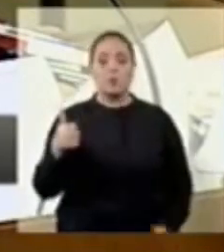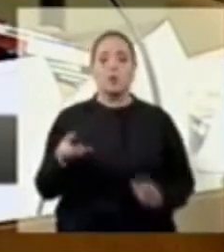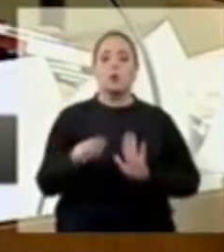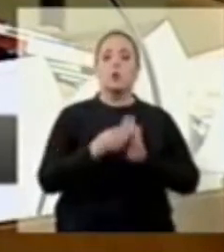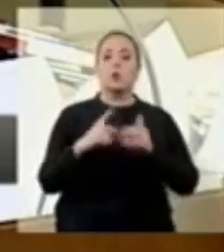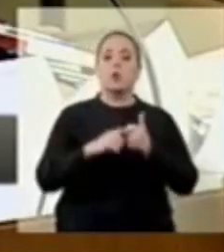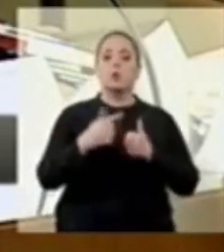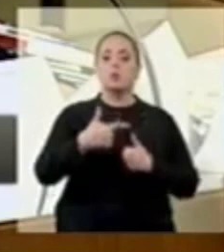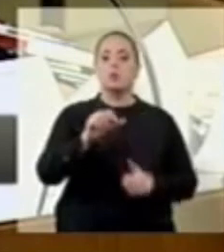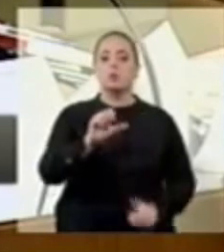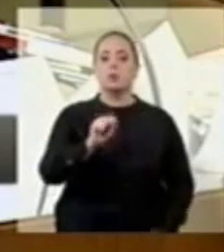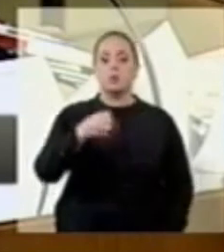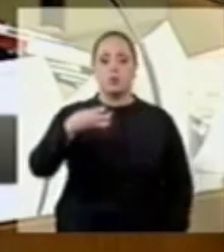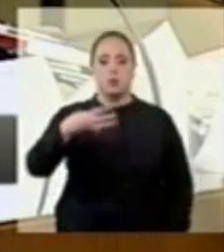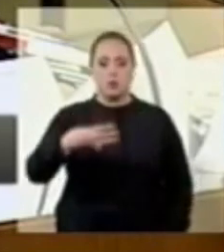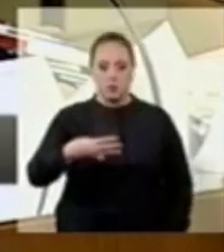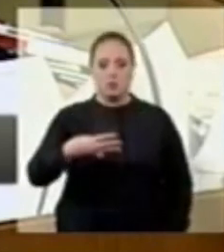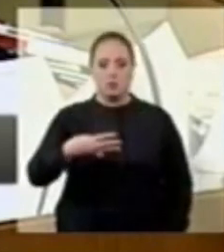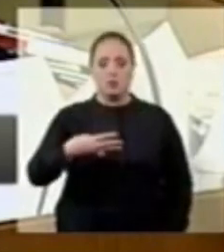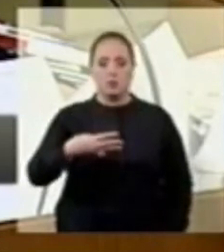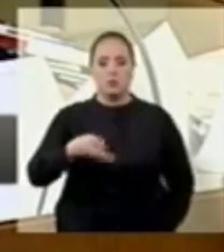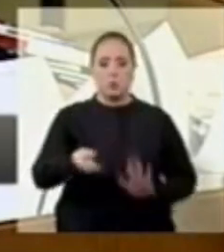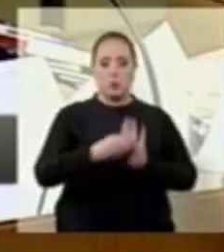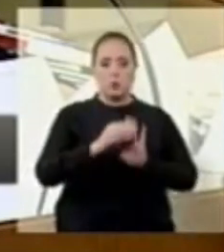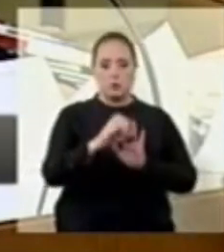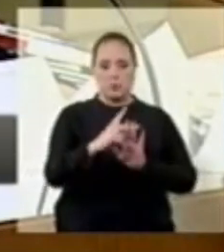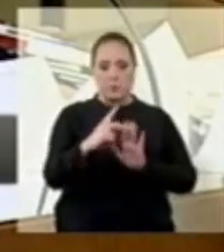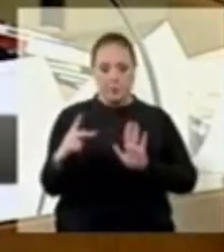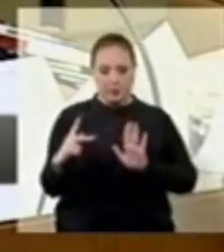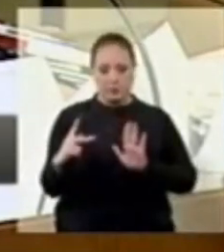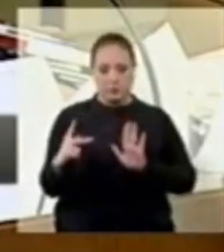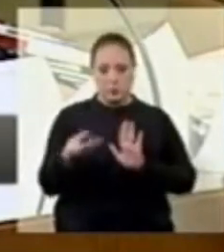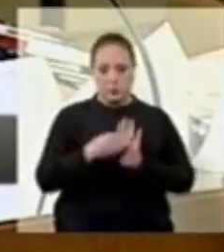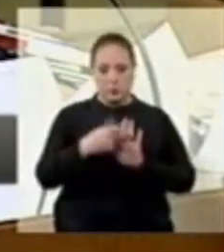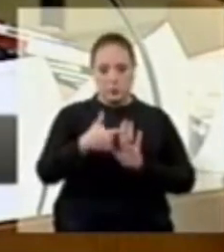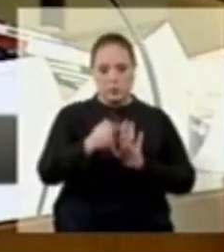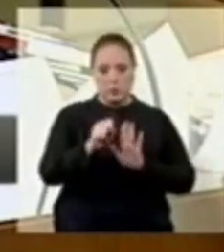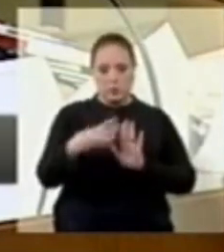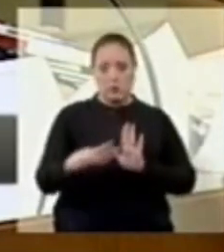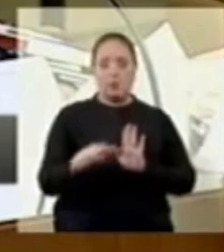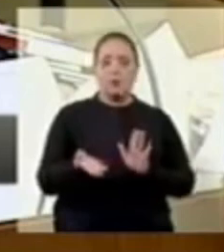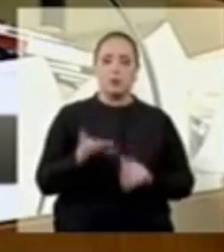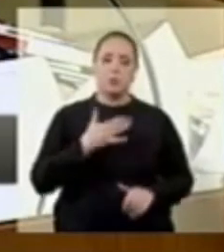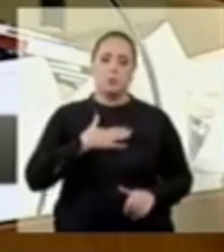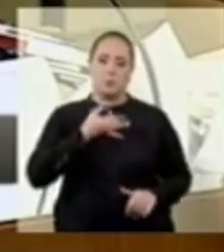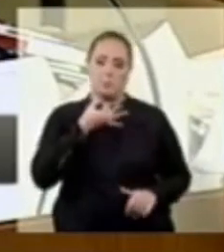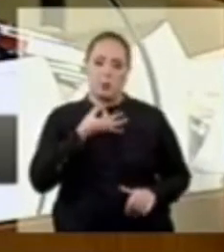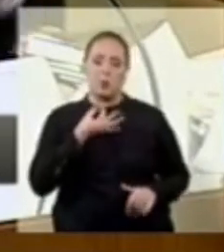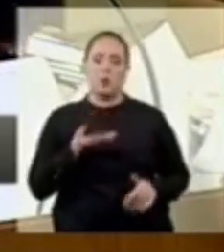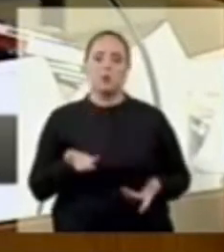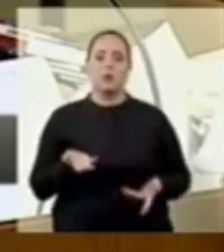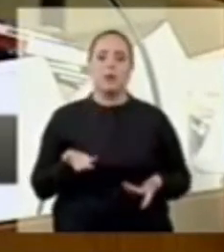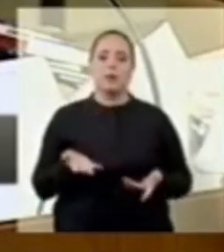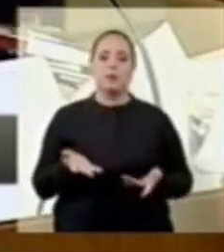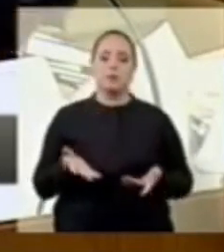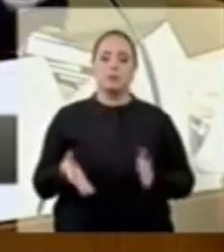o artigo 283 ao código de processo penal que basicamente a meu ver reproduz a